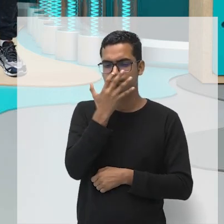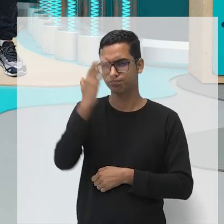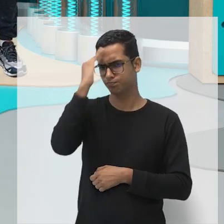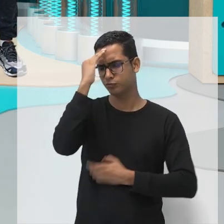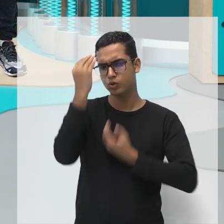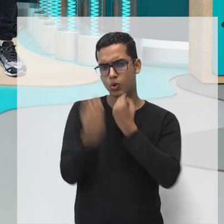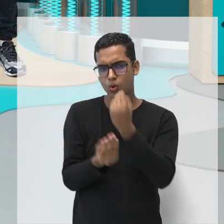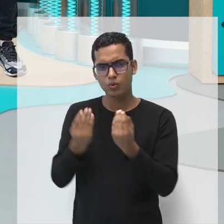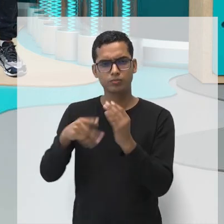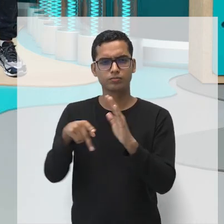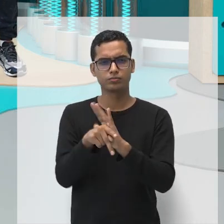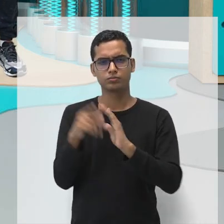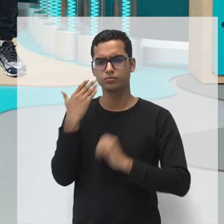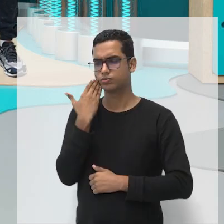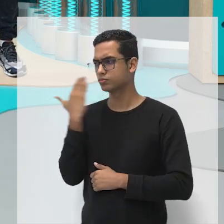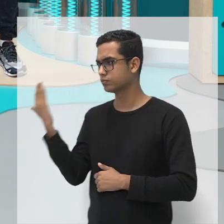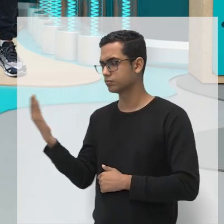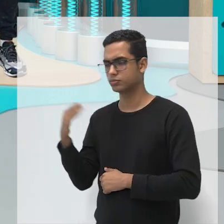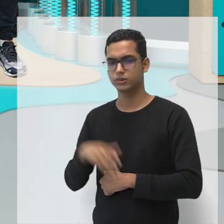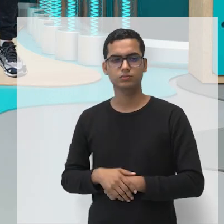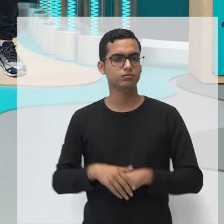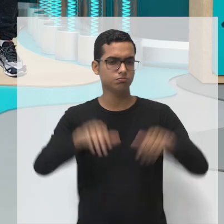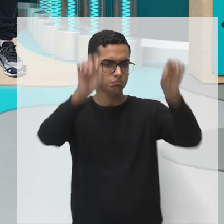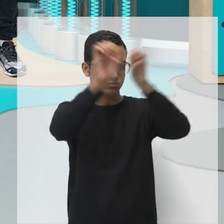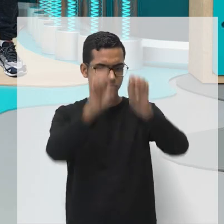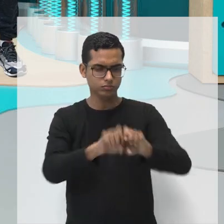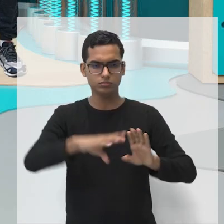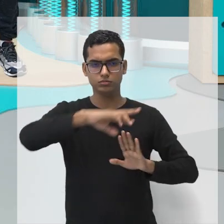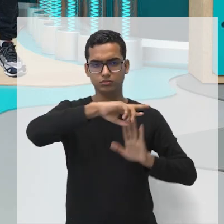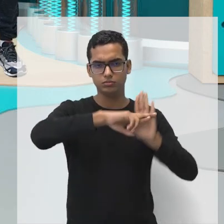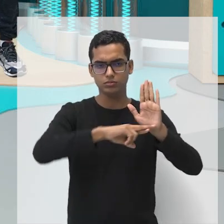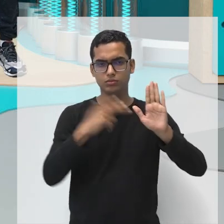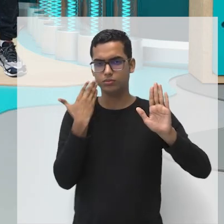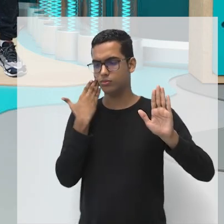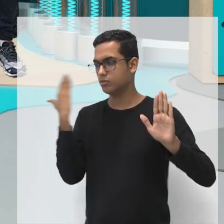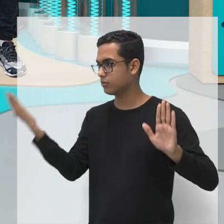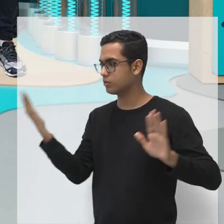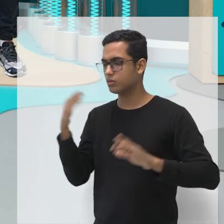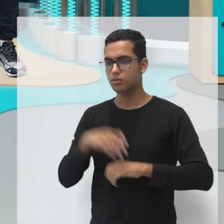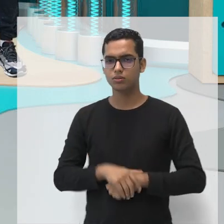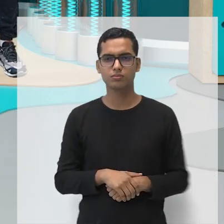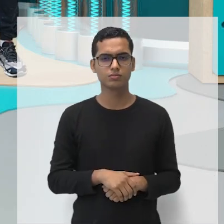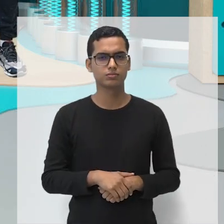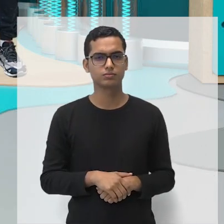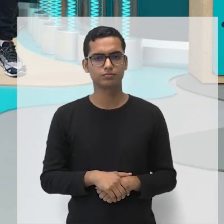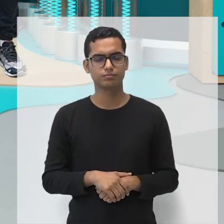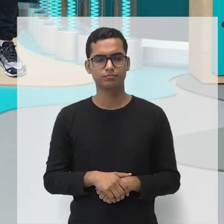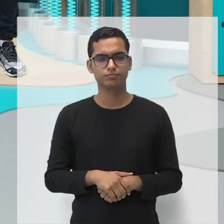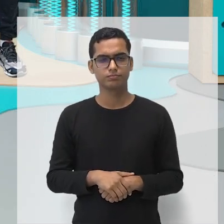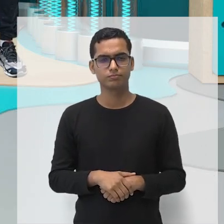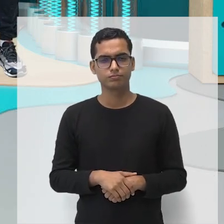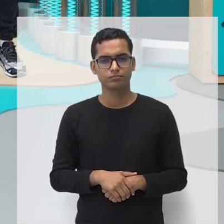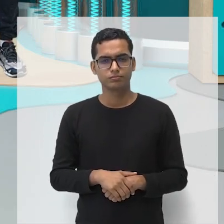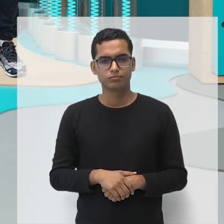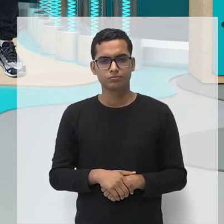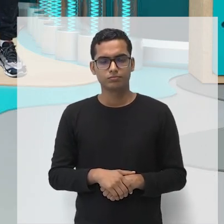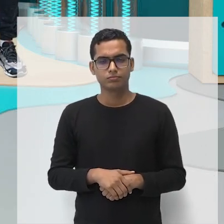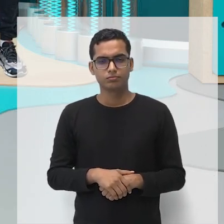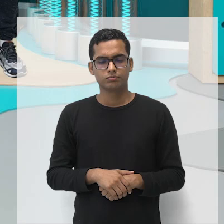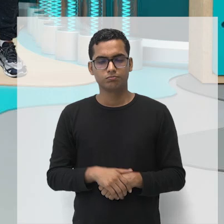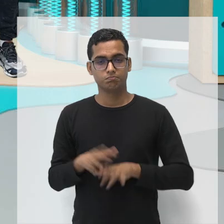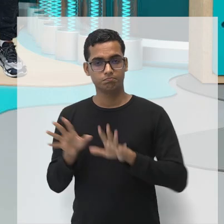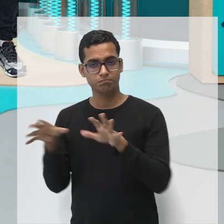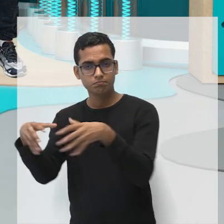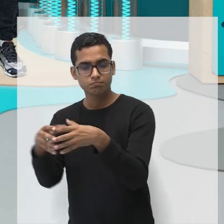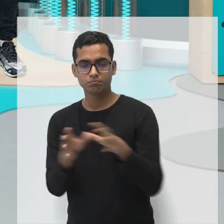da sistematização, como que funciona a estrutura desse jogo. Ele é jogado ali por equipes,